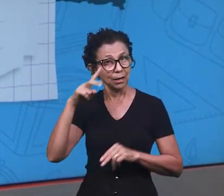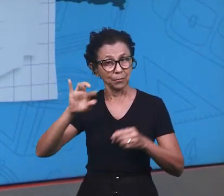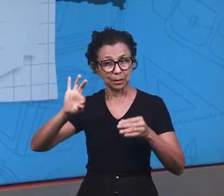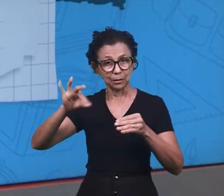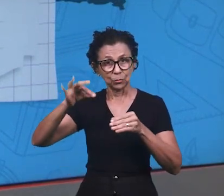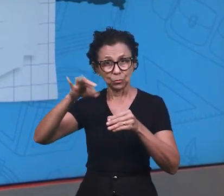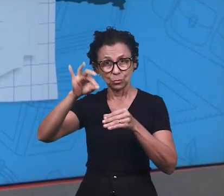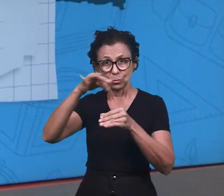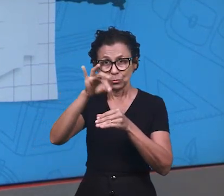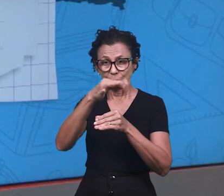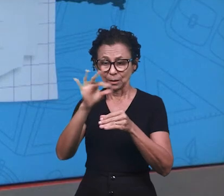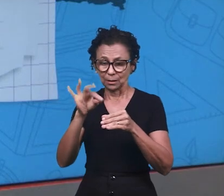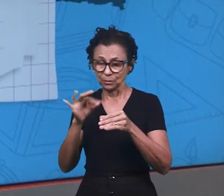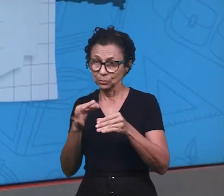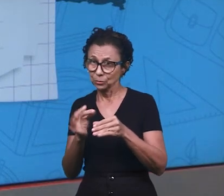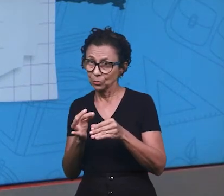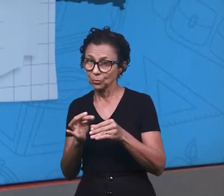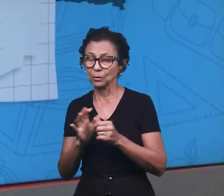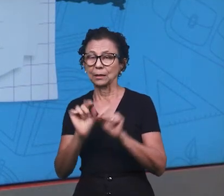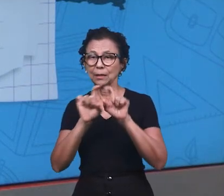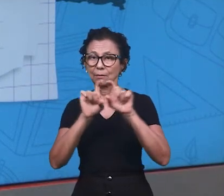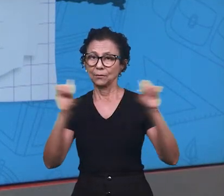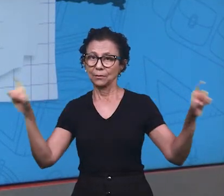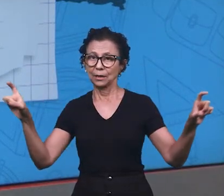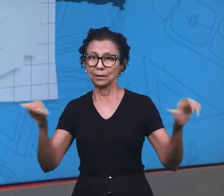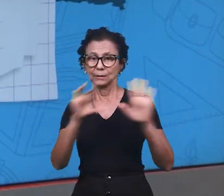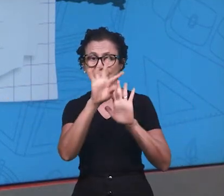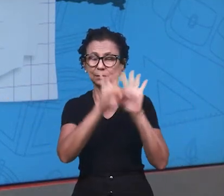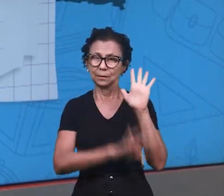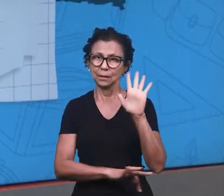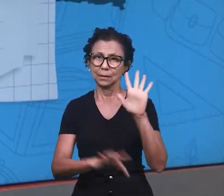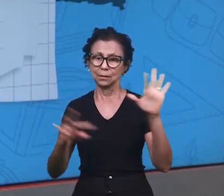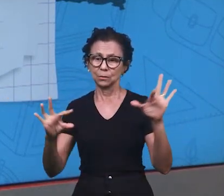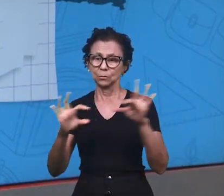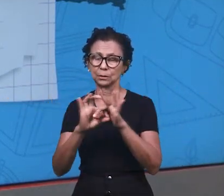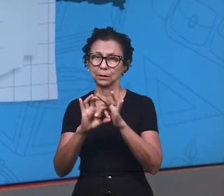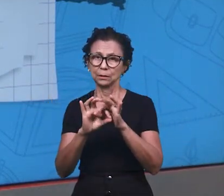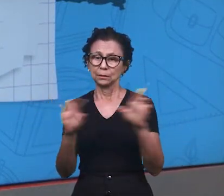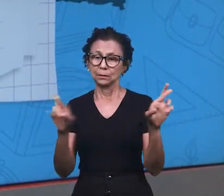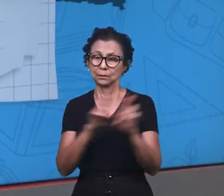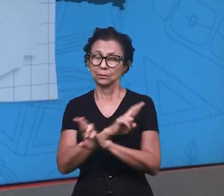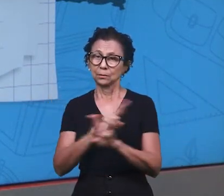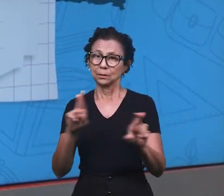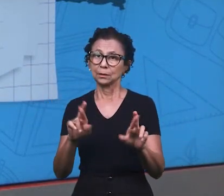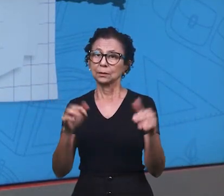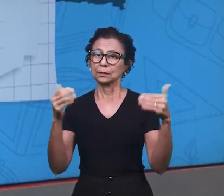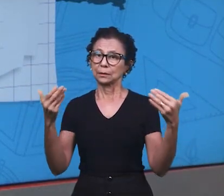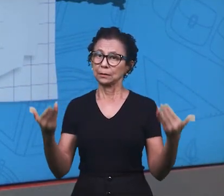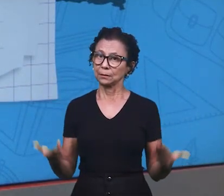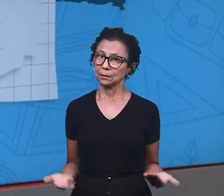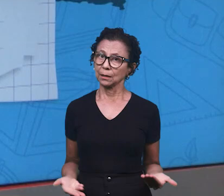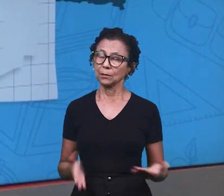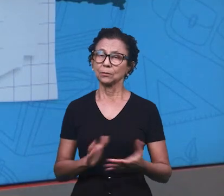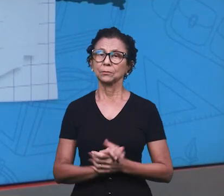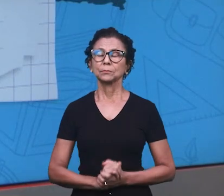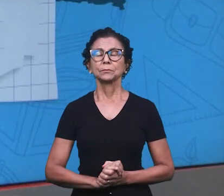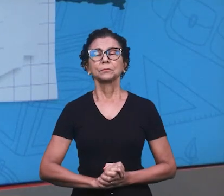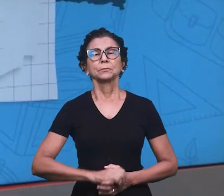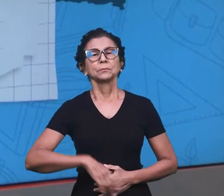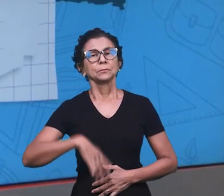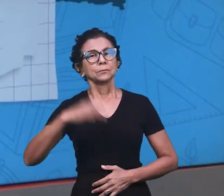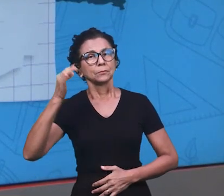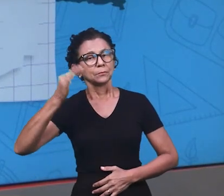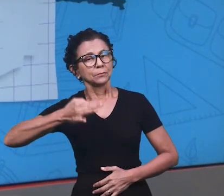texto. Mas, porém, desse modo, nessa perspectiva, portanto, logo assim, essa afirmativa, essa assertiva,